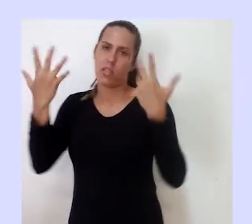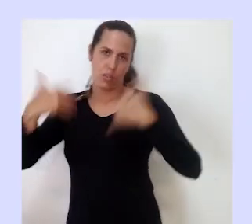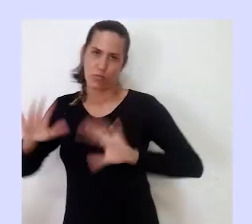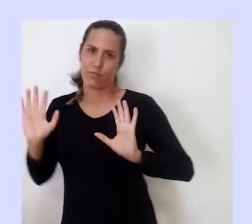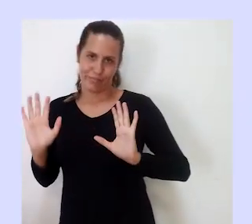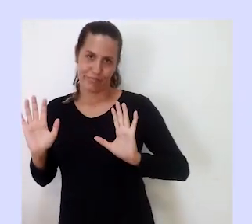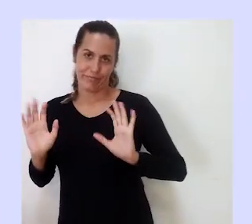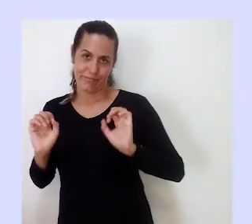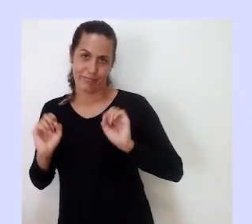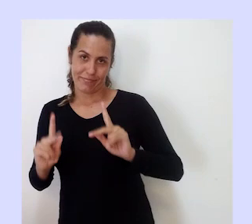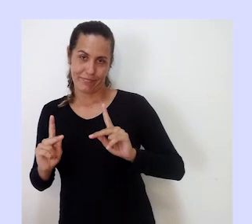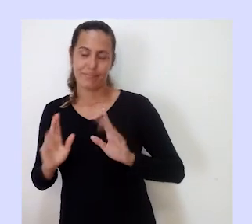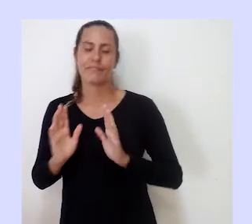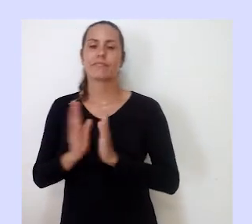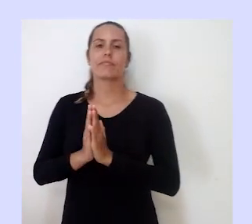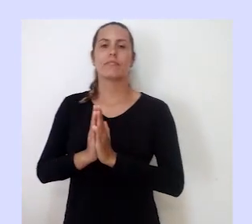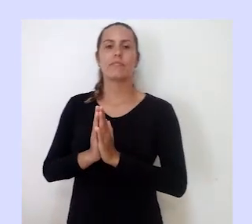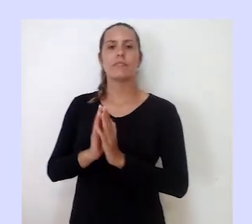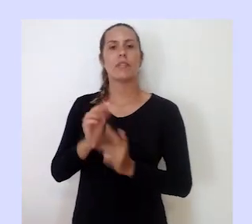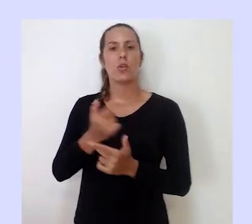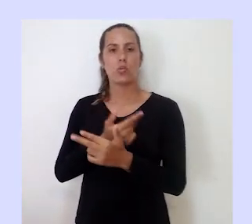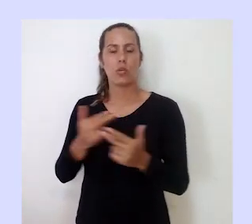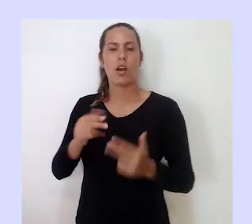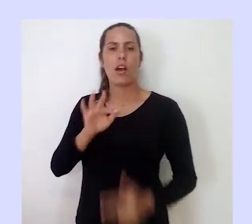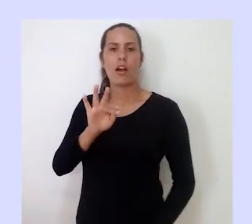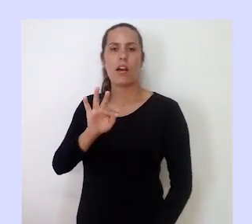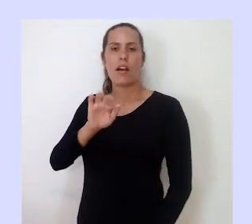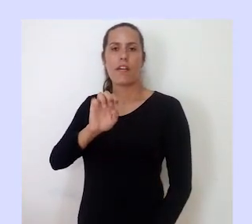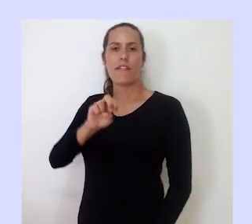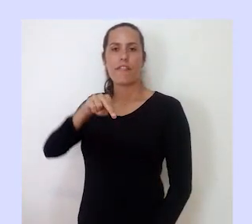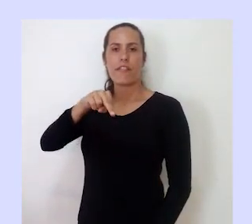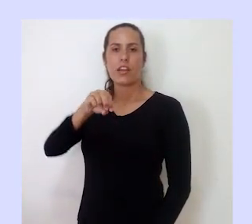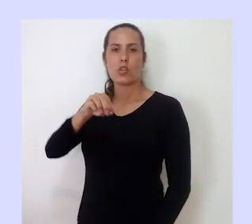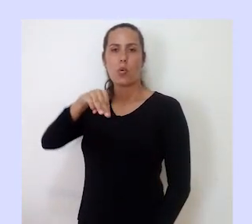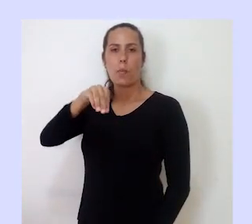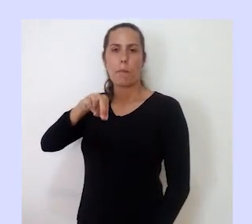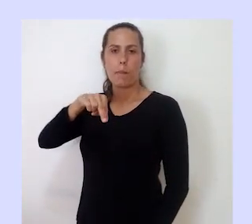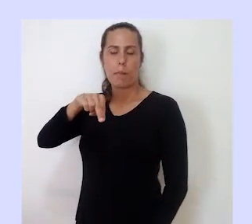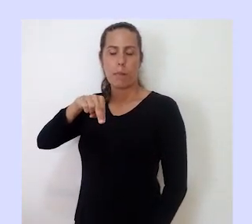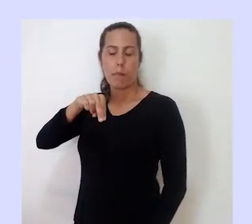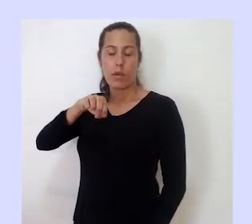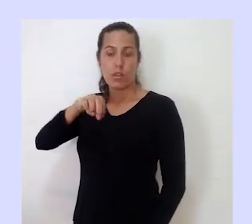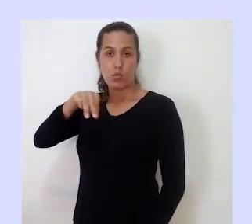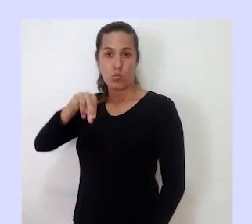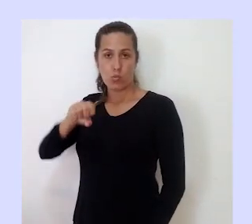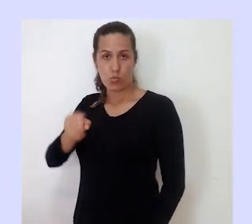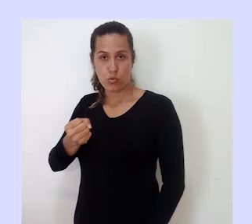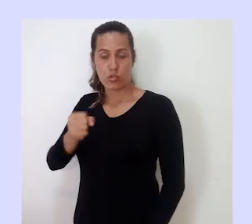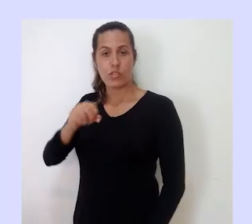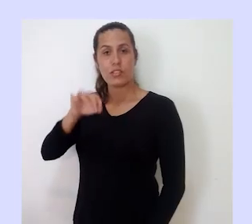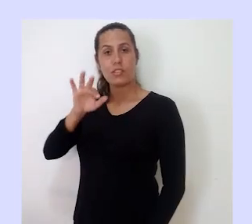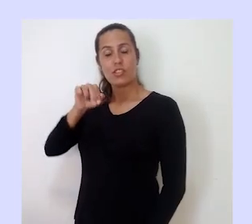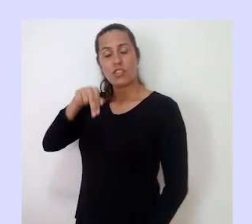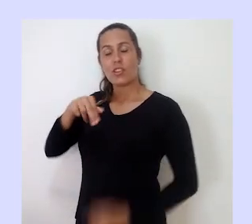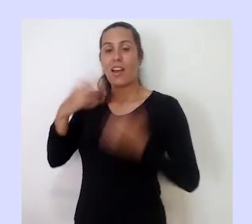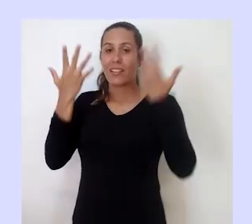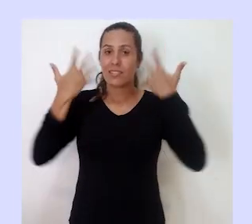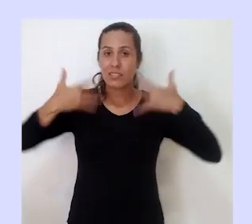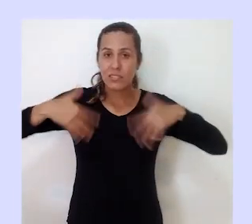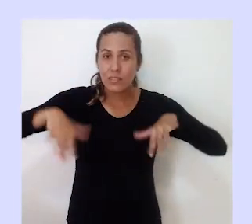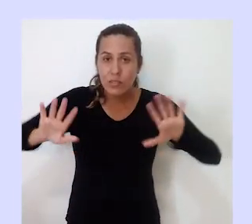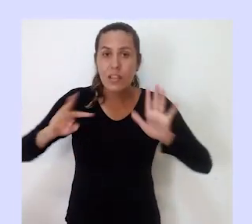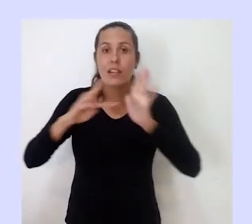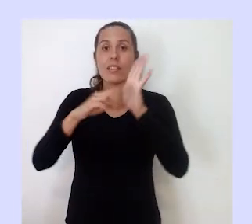natural. Ok? Fenômenos naturais são fenômenos não artificiais. O